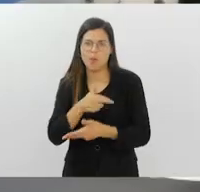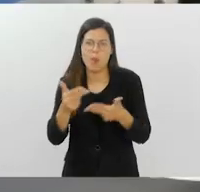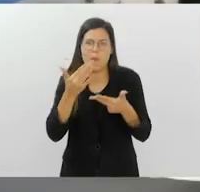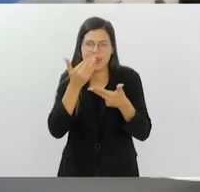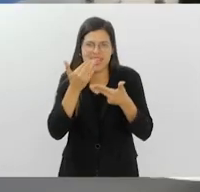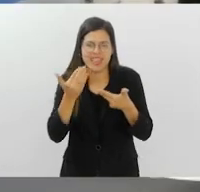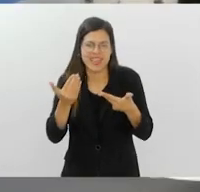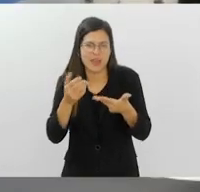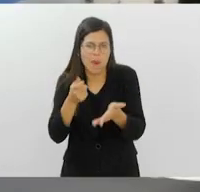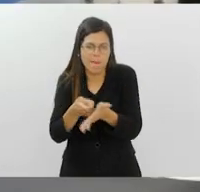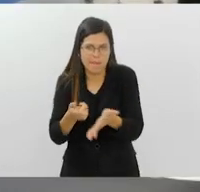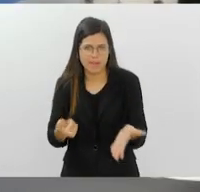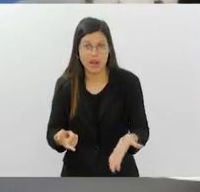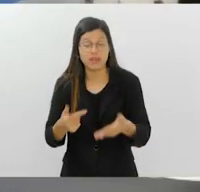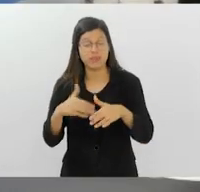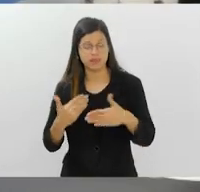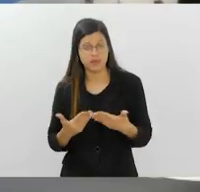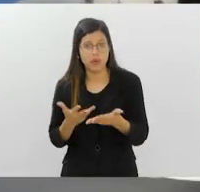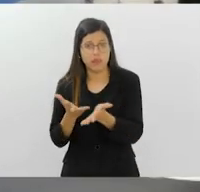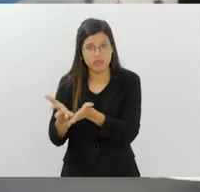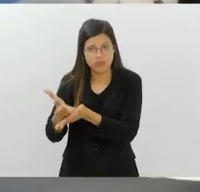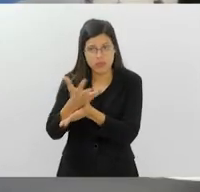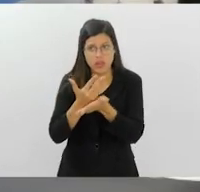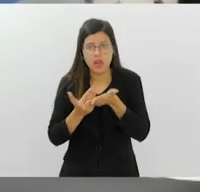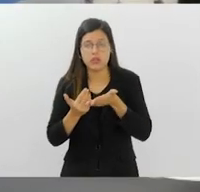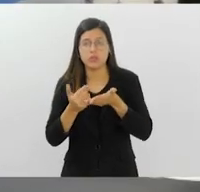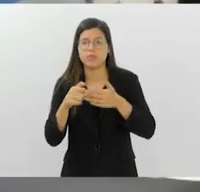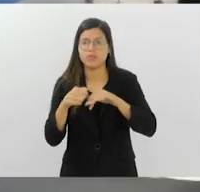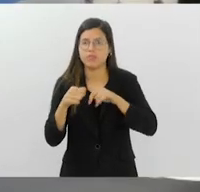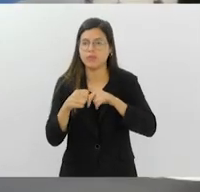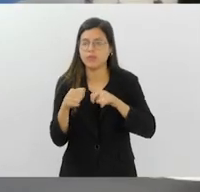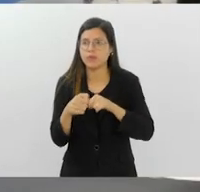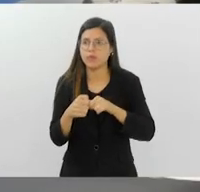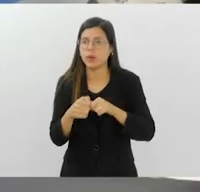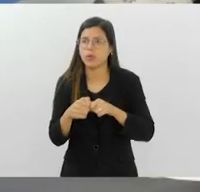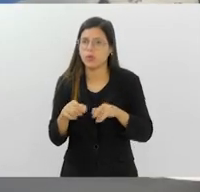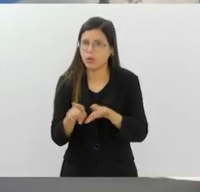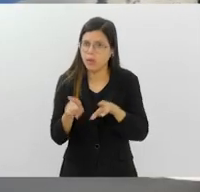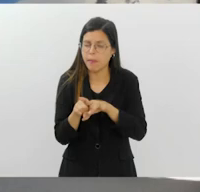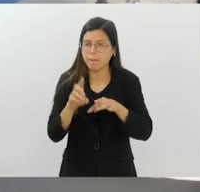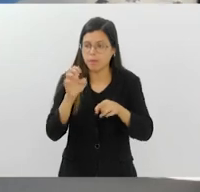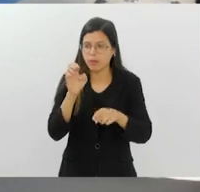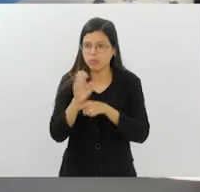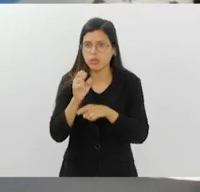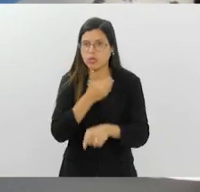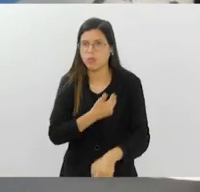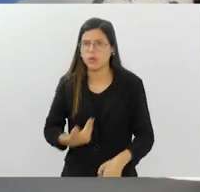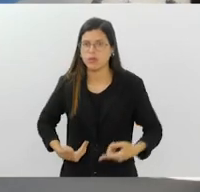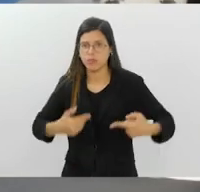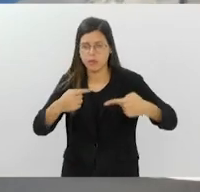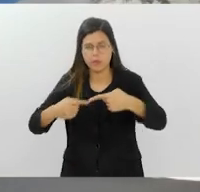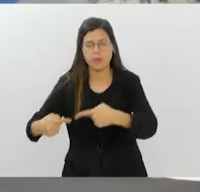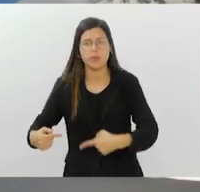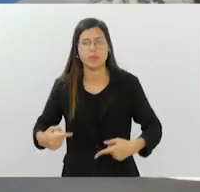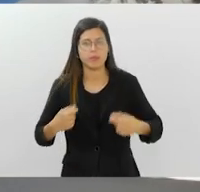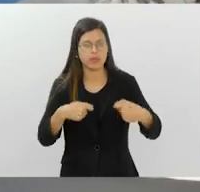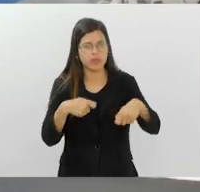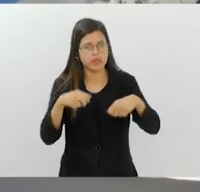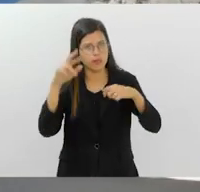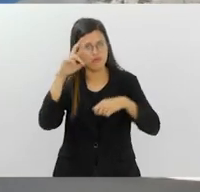biom elétricos produzidos por políticas públicas do estado também tem que ser alvo aqui de debate da nossa casa de